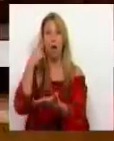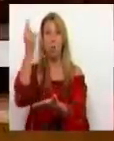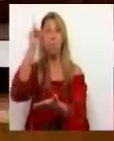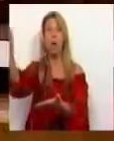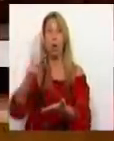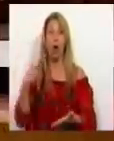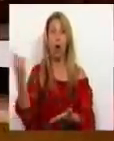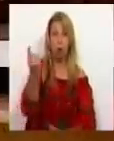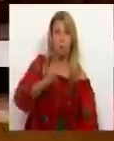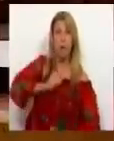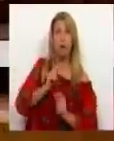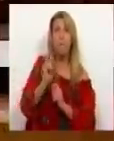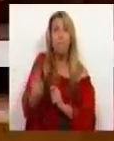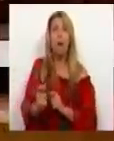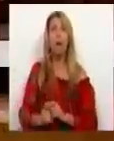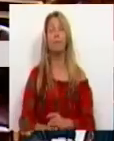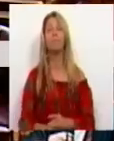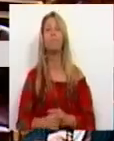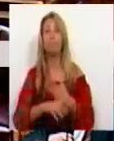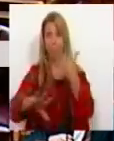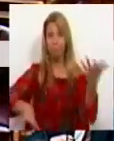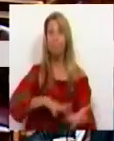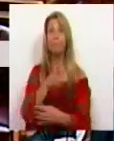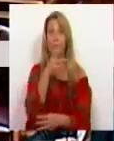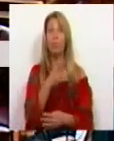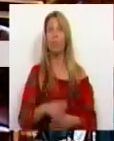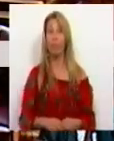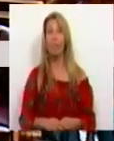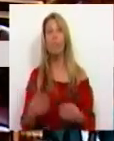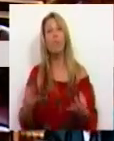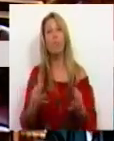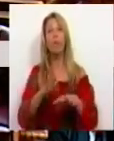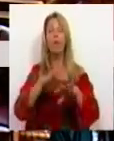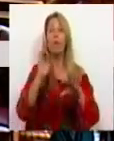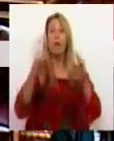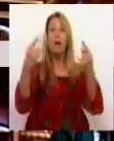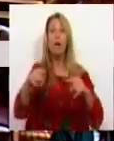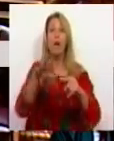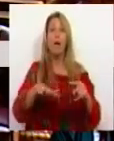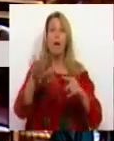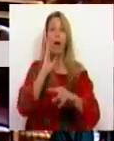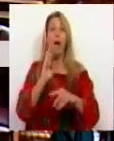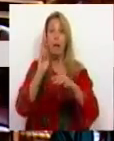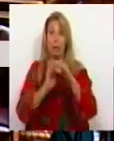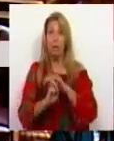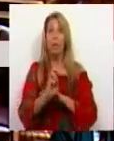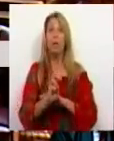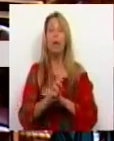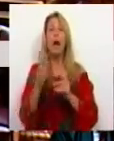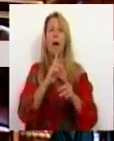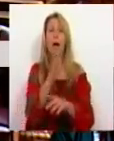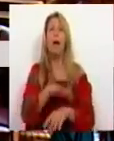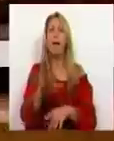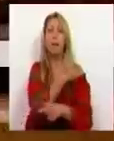pagar. Caos será a existência na área metropolitana de Lisboa de mais